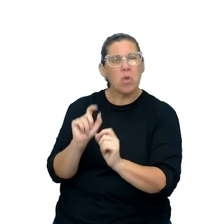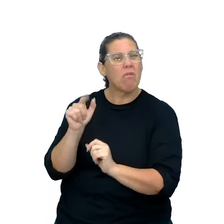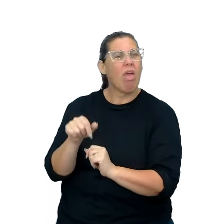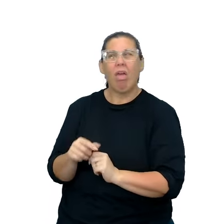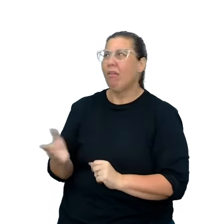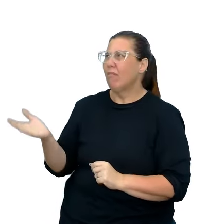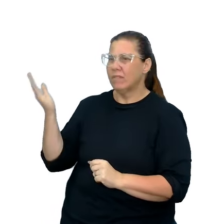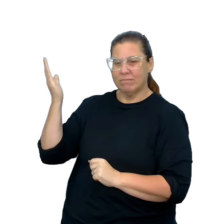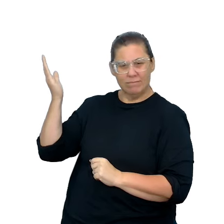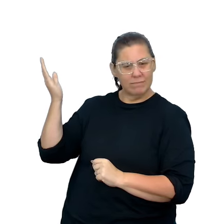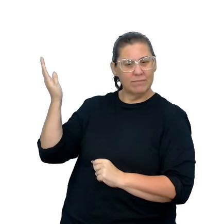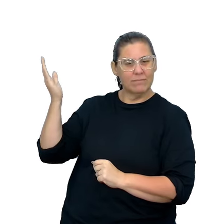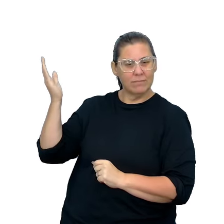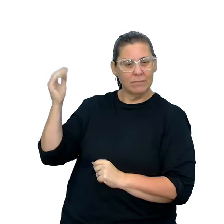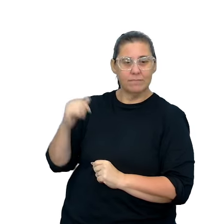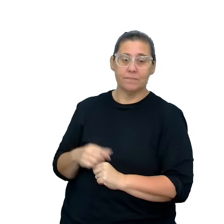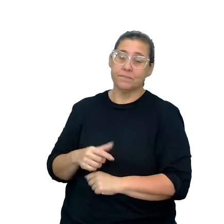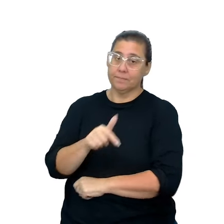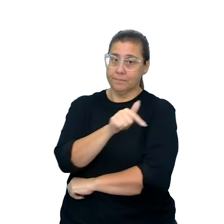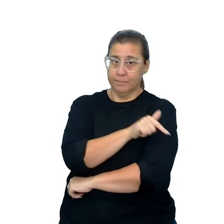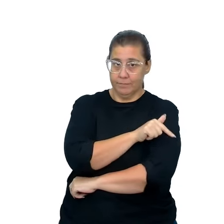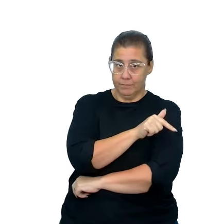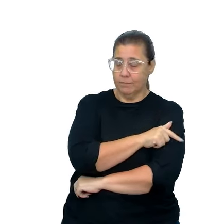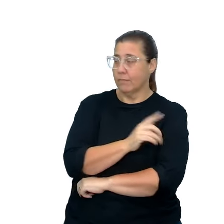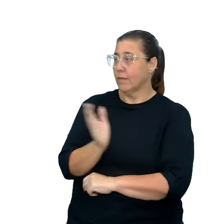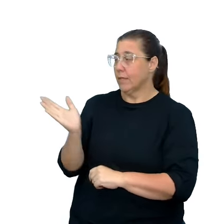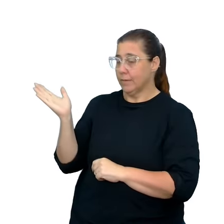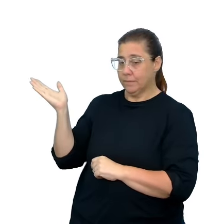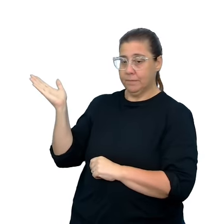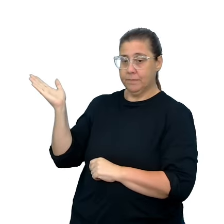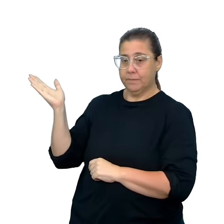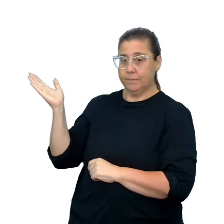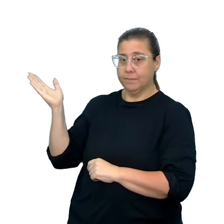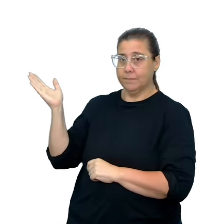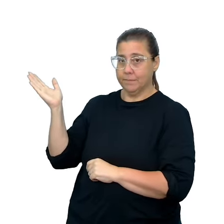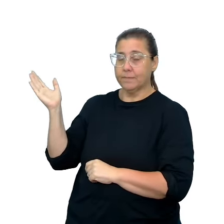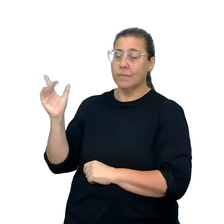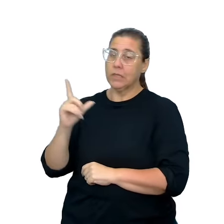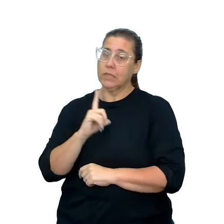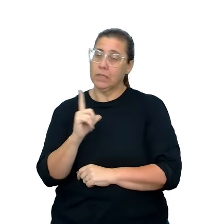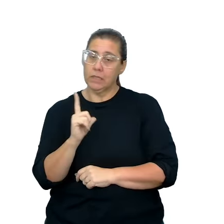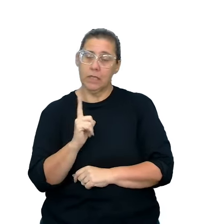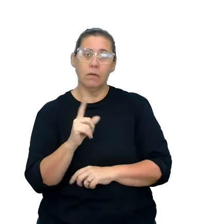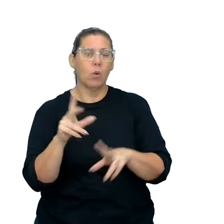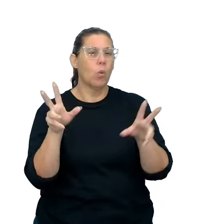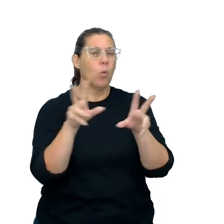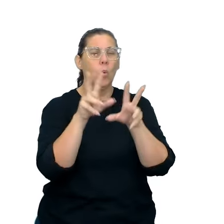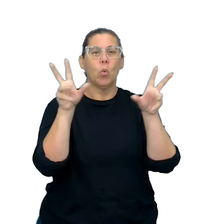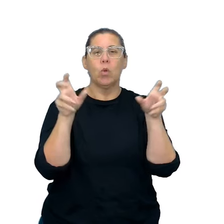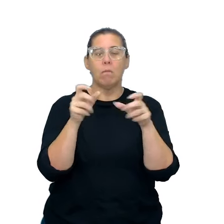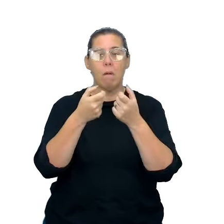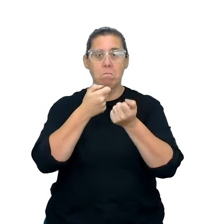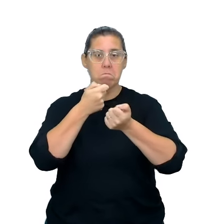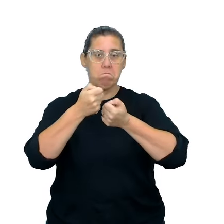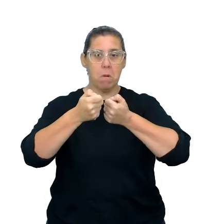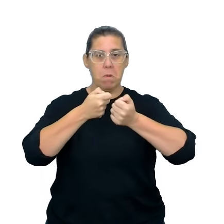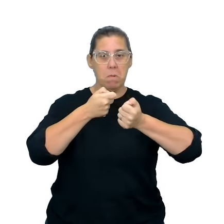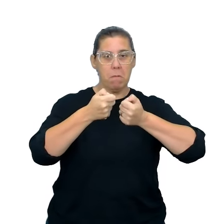debate em 4 cantos. No 7º ano, nós temos aqui, obviamente, que vai tratar do tema entrevista,